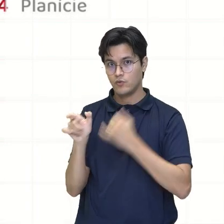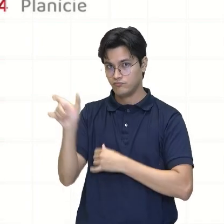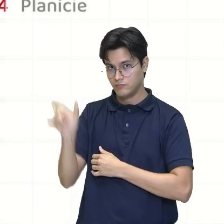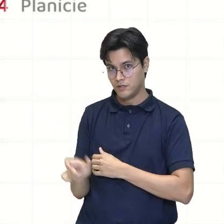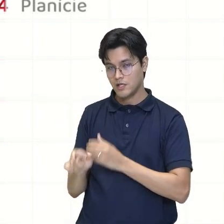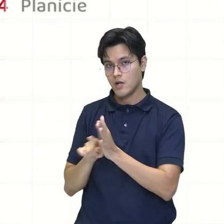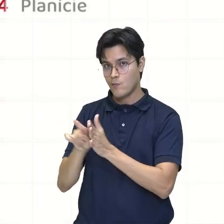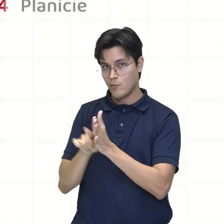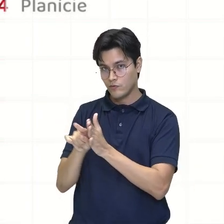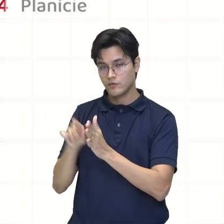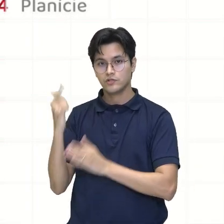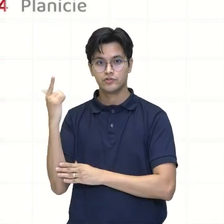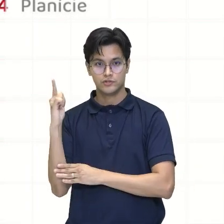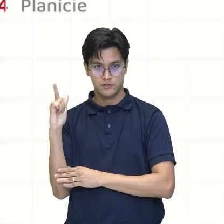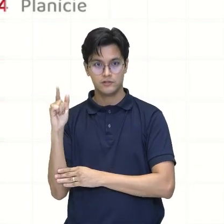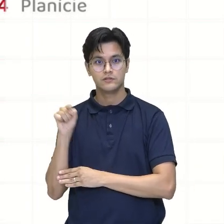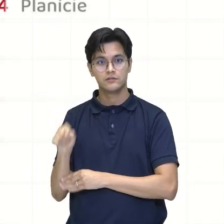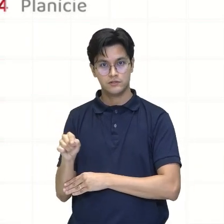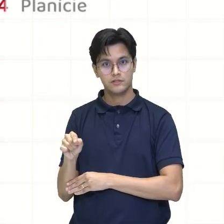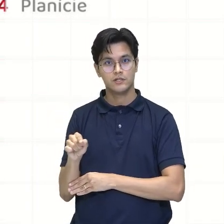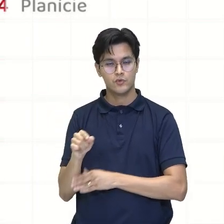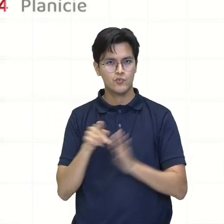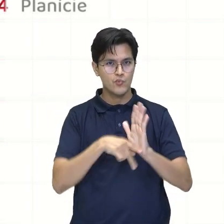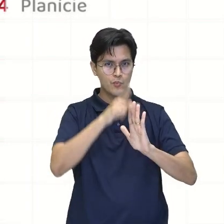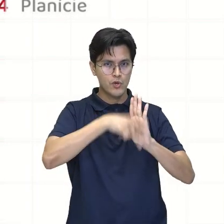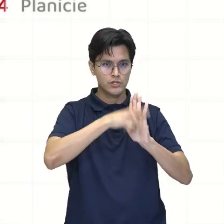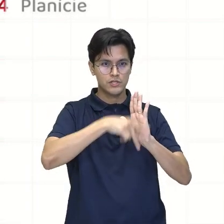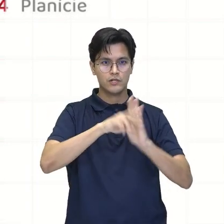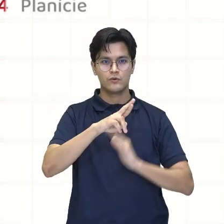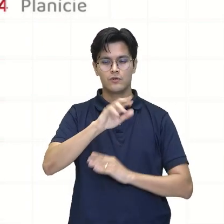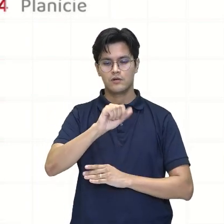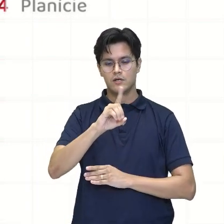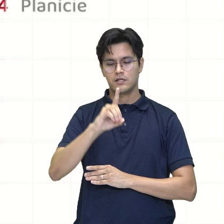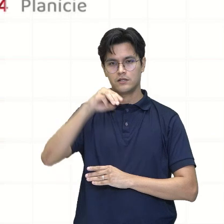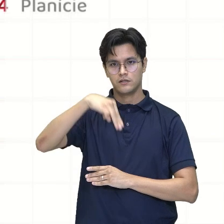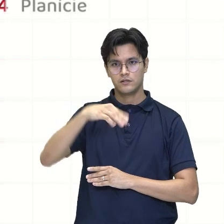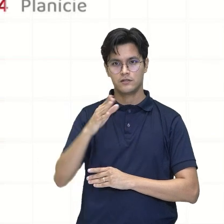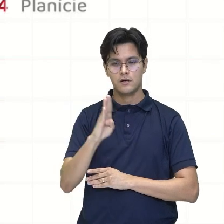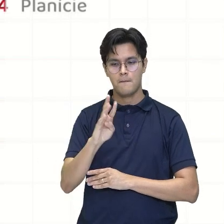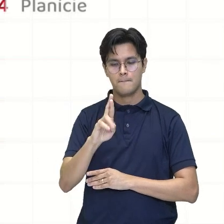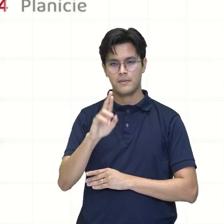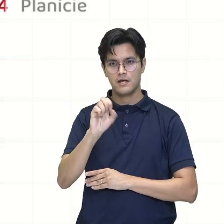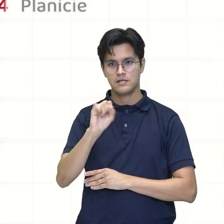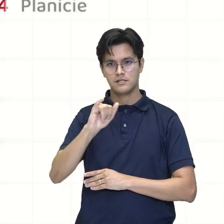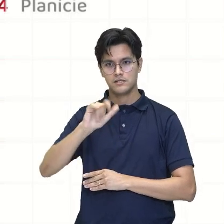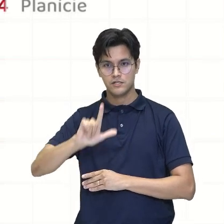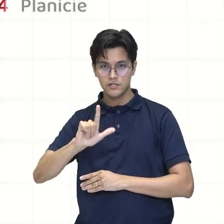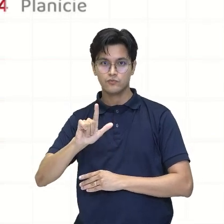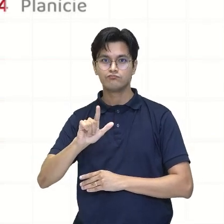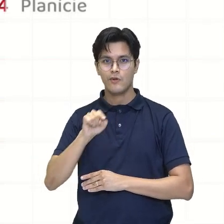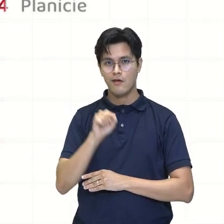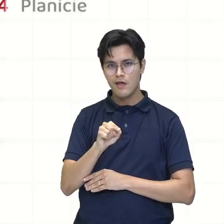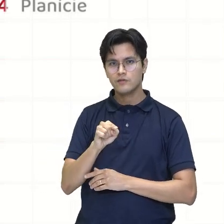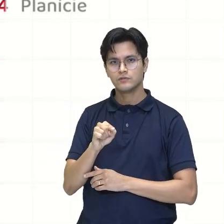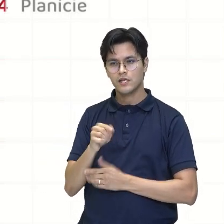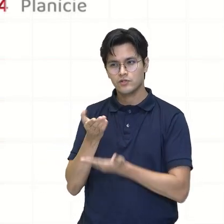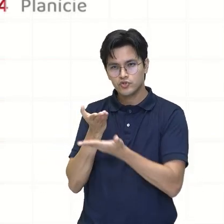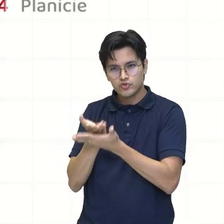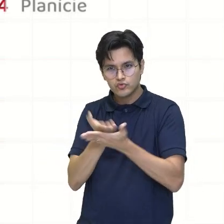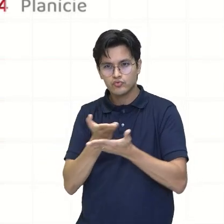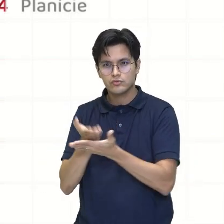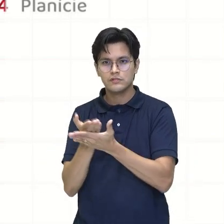grande projeto, que foi o projeto Radam Brasil, onde eles analisaram essas formas de relevo e fizeram aí